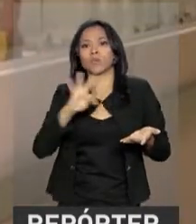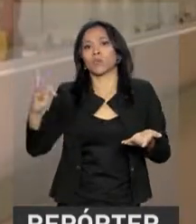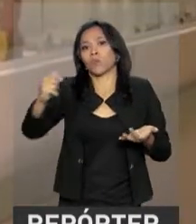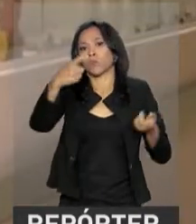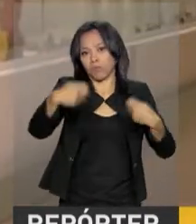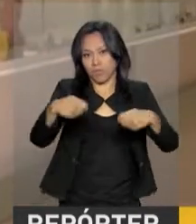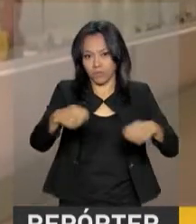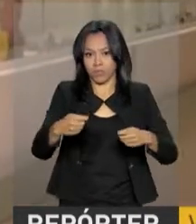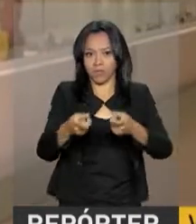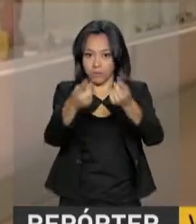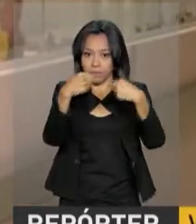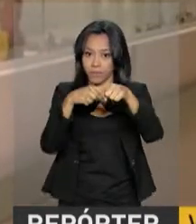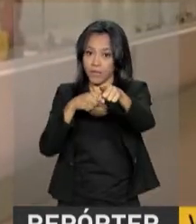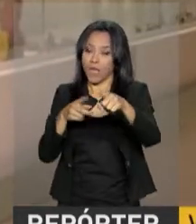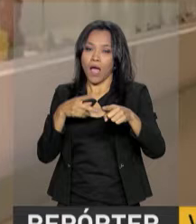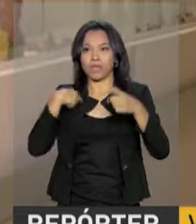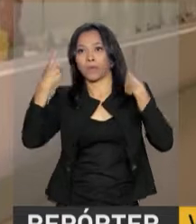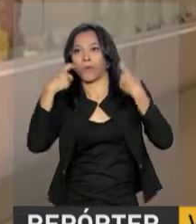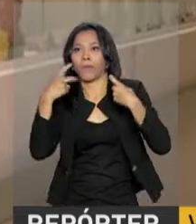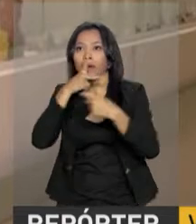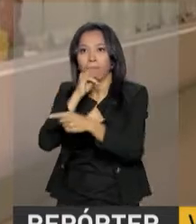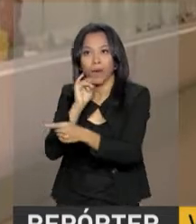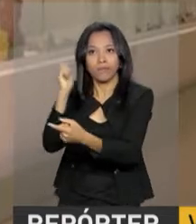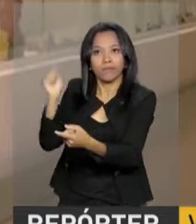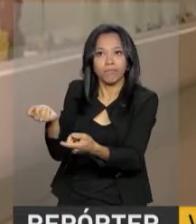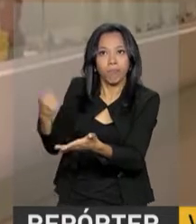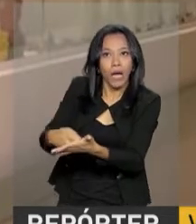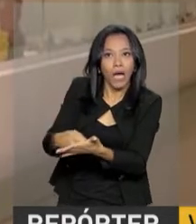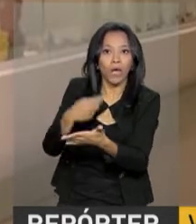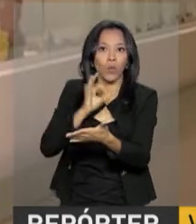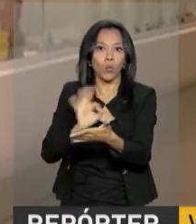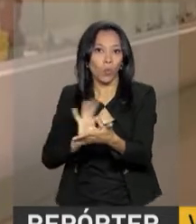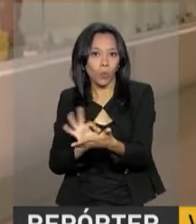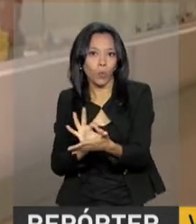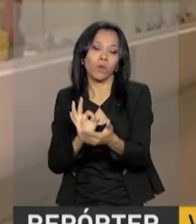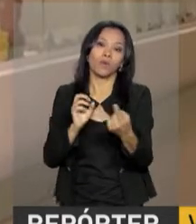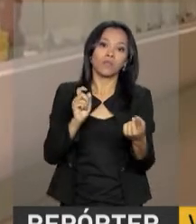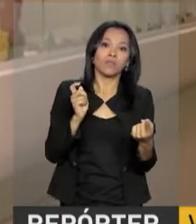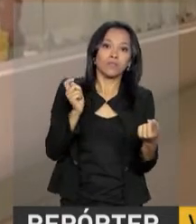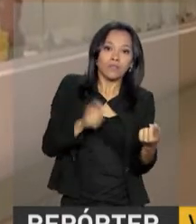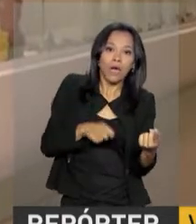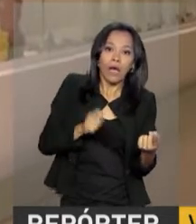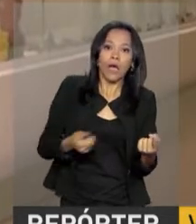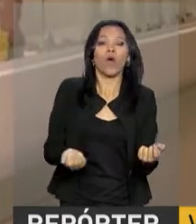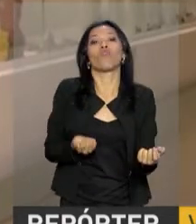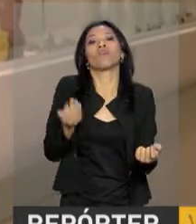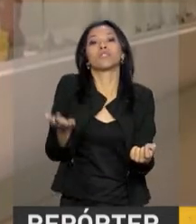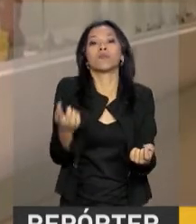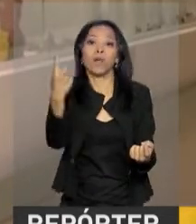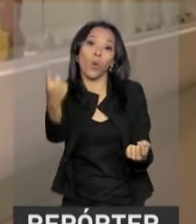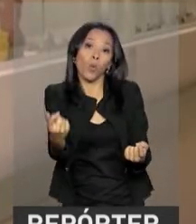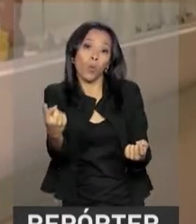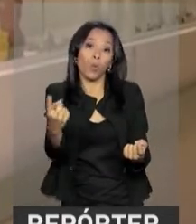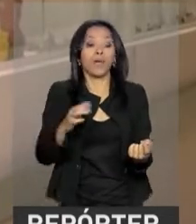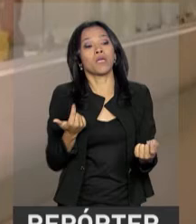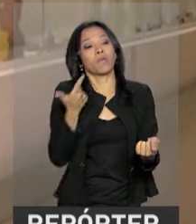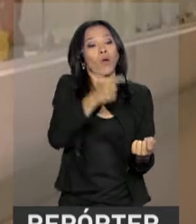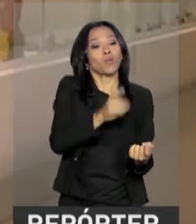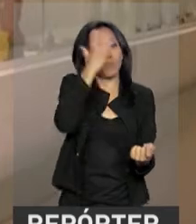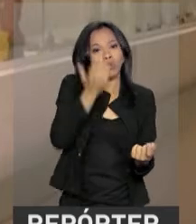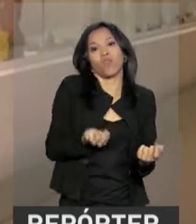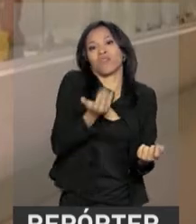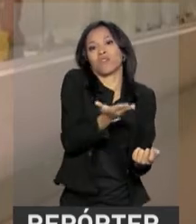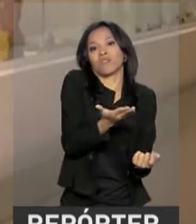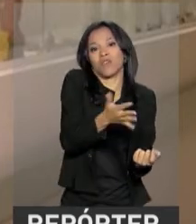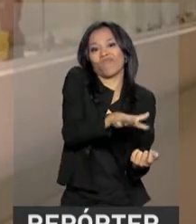se preocupar se os pais podem pagar se a gente é tem condição de oferecer pra uma pessoa de uma maneira para a outra